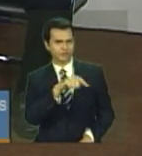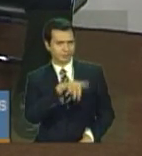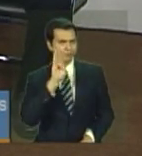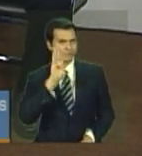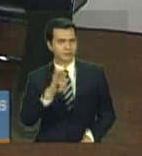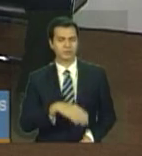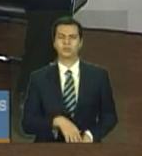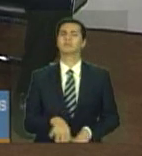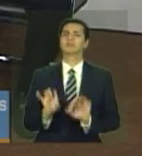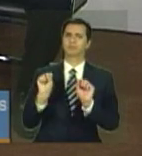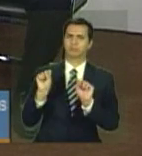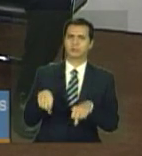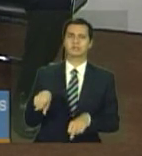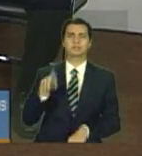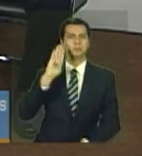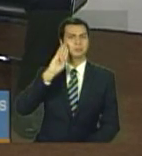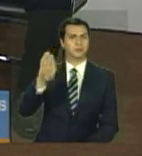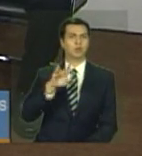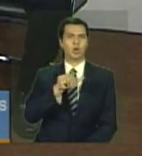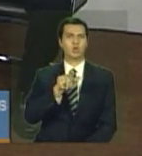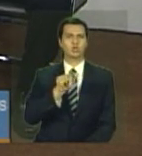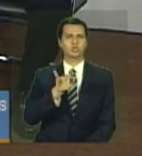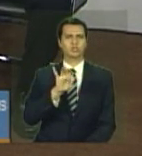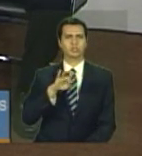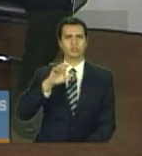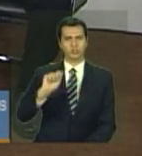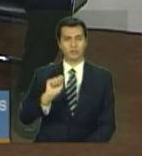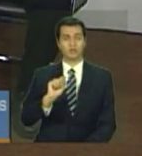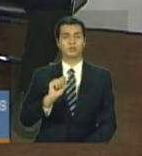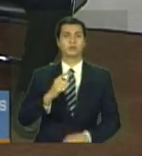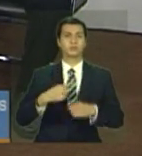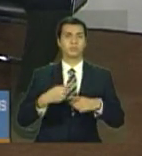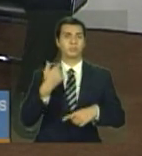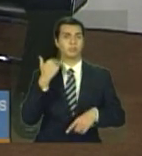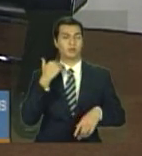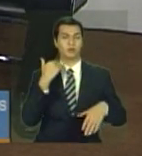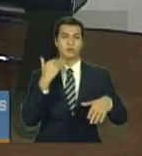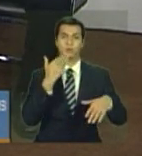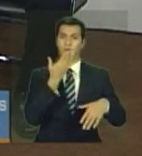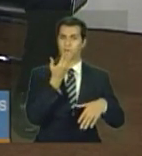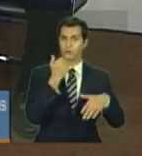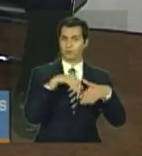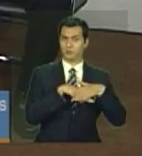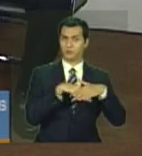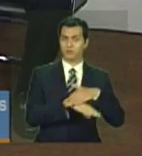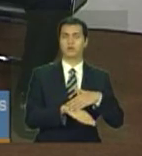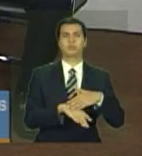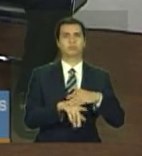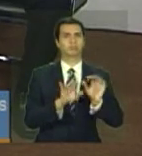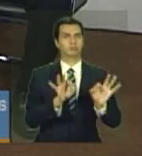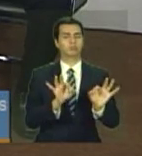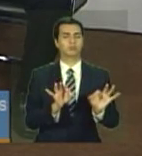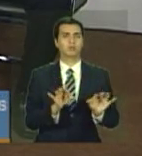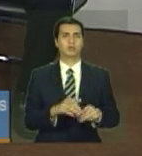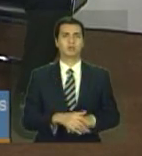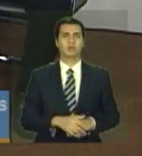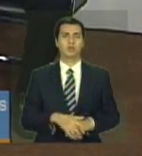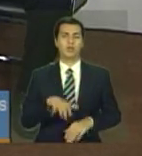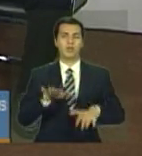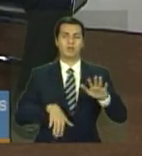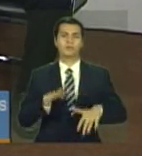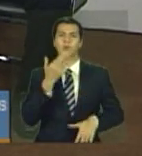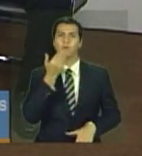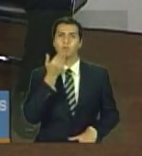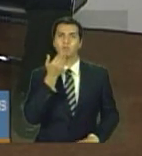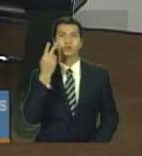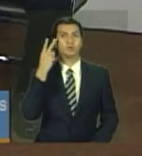Em todos esses equipamentos, a logística ela é principal, principalmente quando a gente fala do banco de alimentos, né? Porque são produtos que às vezes está ali, né, faltando um, dois dias para